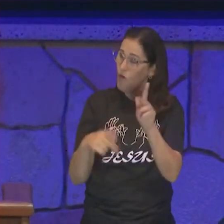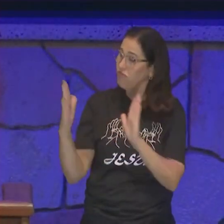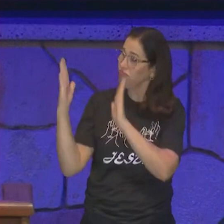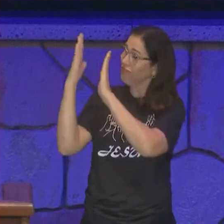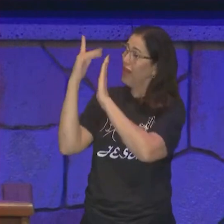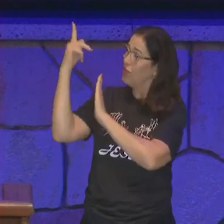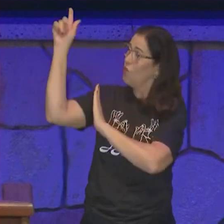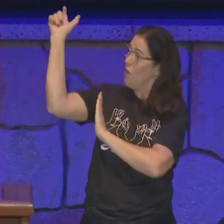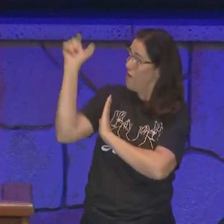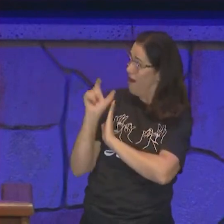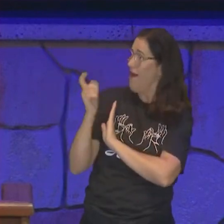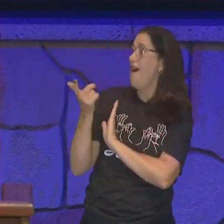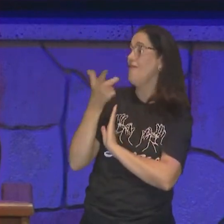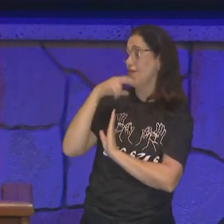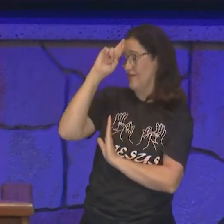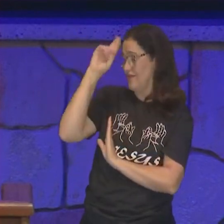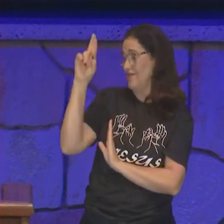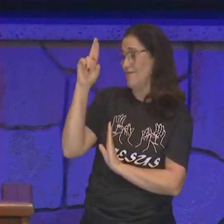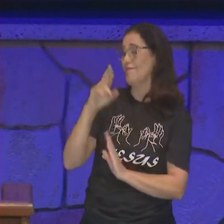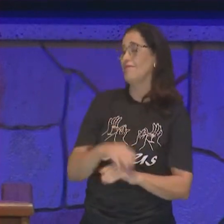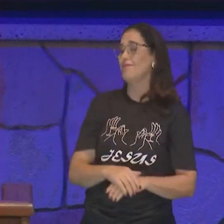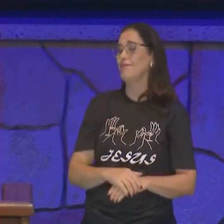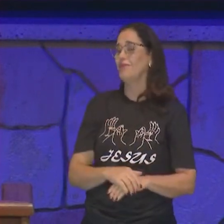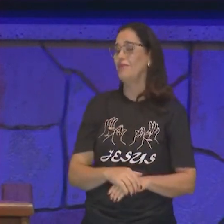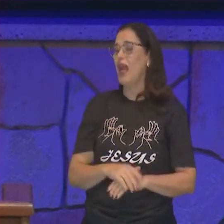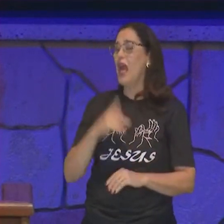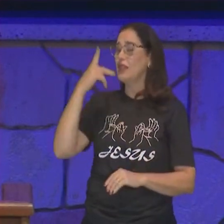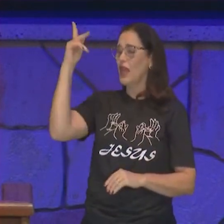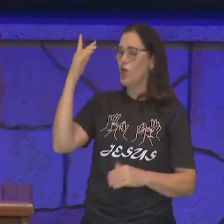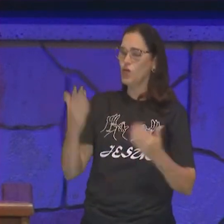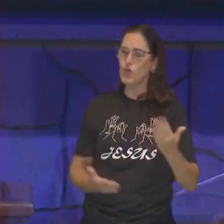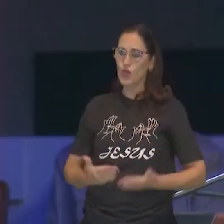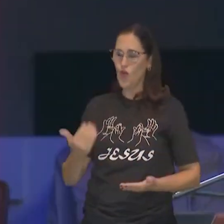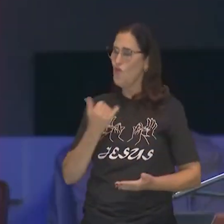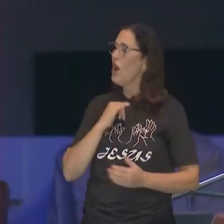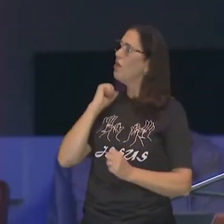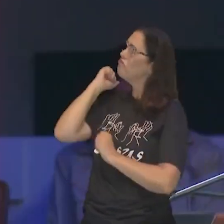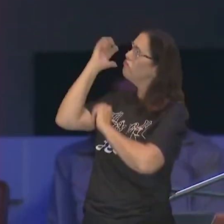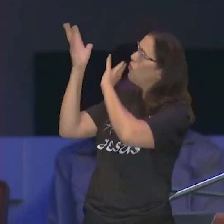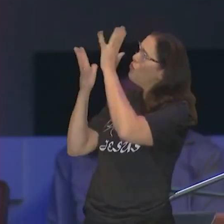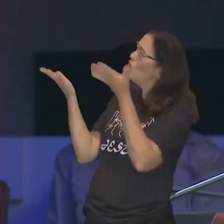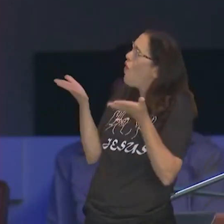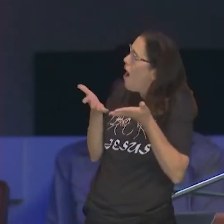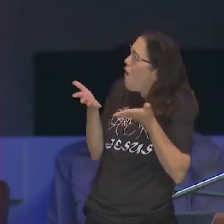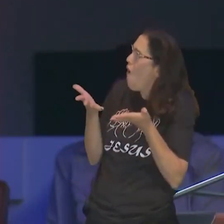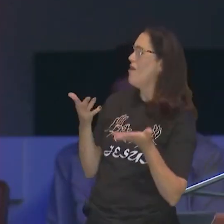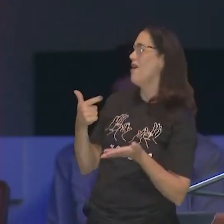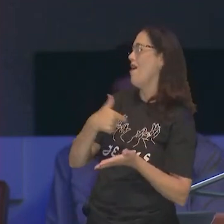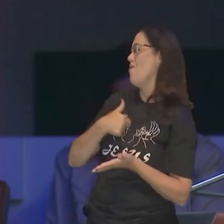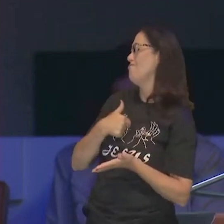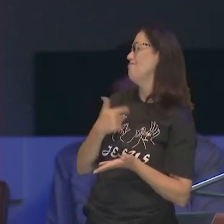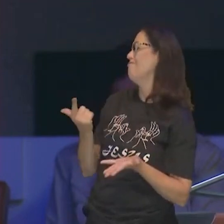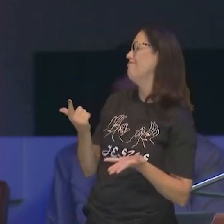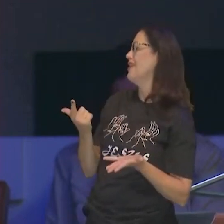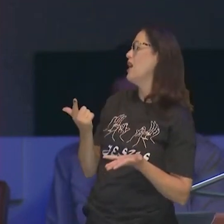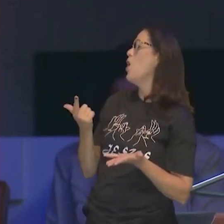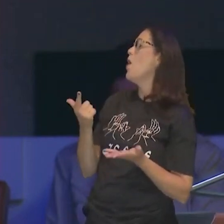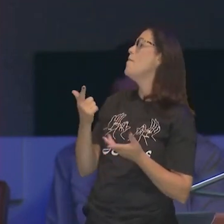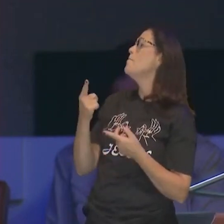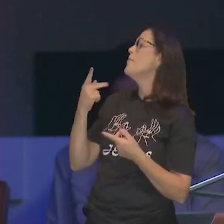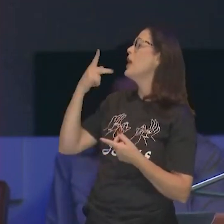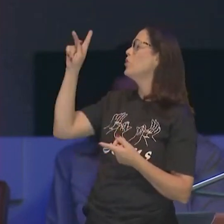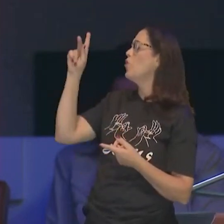diante da Tua palavra, Senhor. E Teu é o servo que fala contigo nesta hora. Por Tua